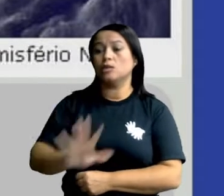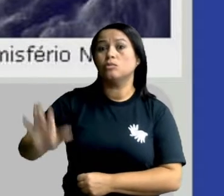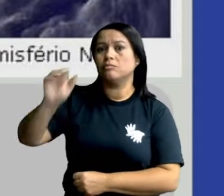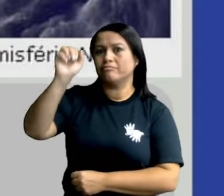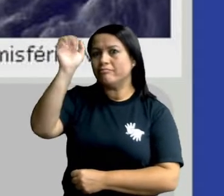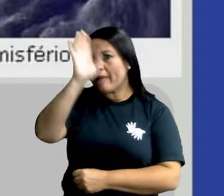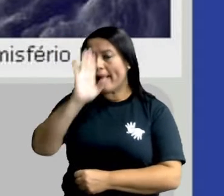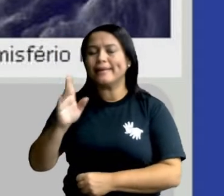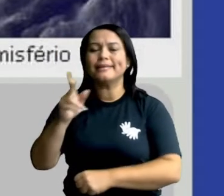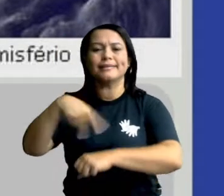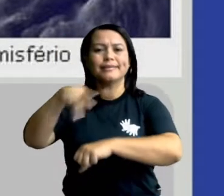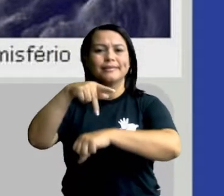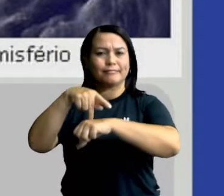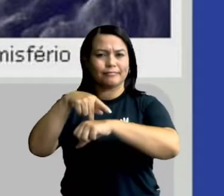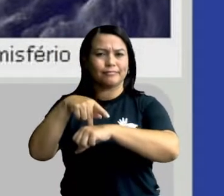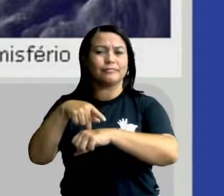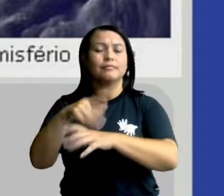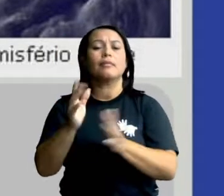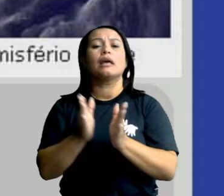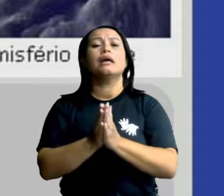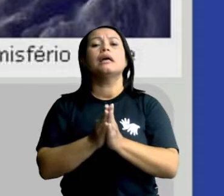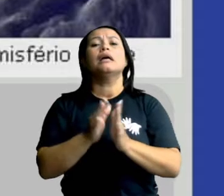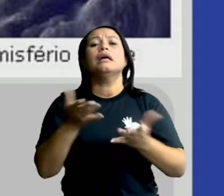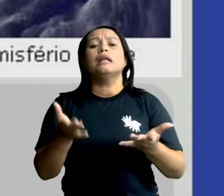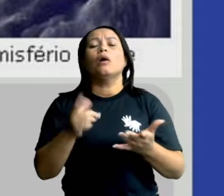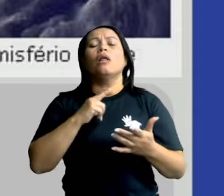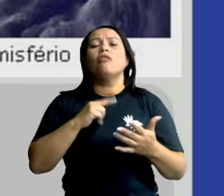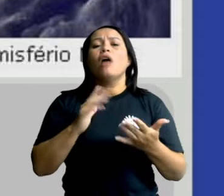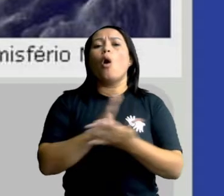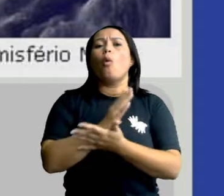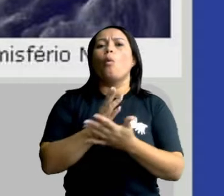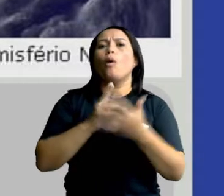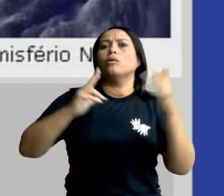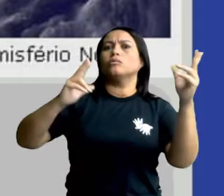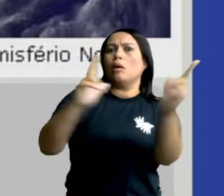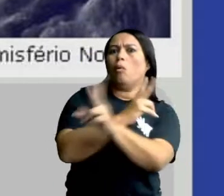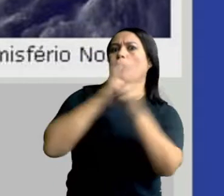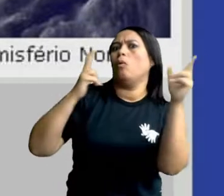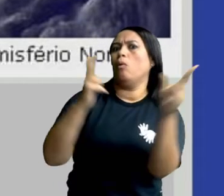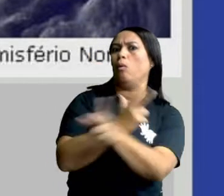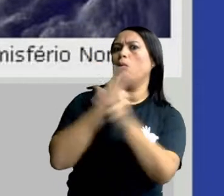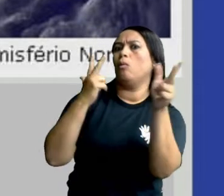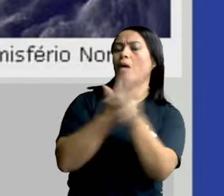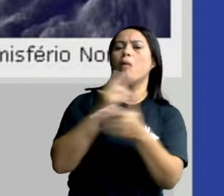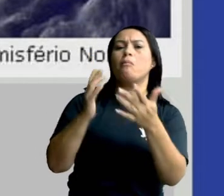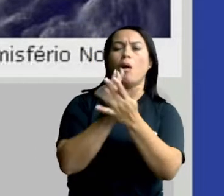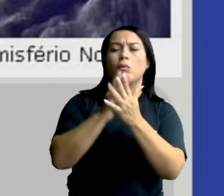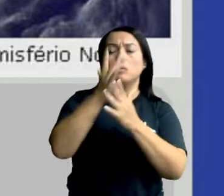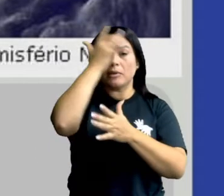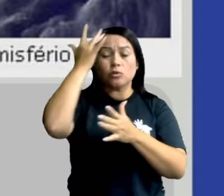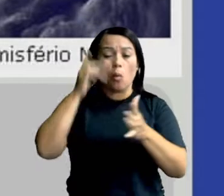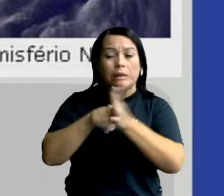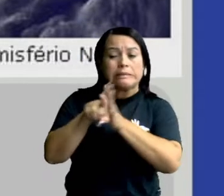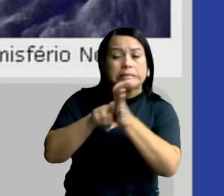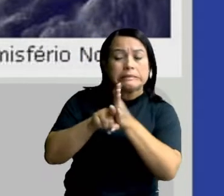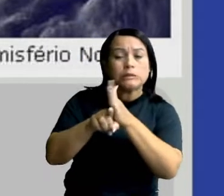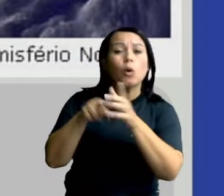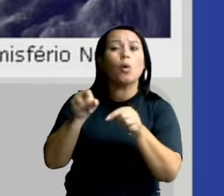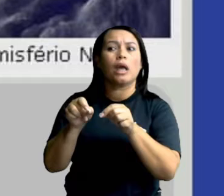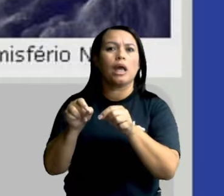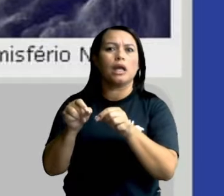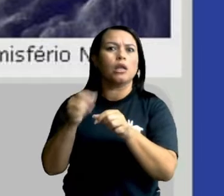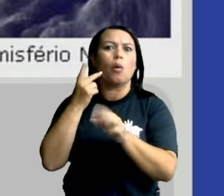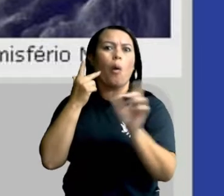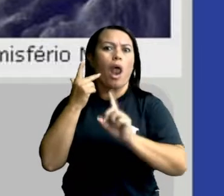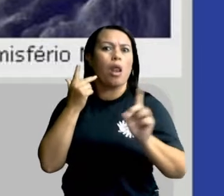um furacão, uma tempestade que, assim, para alguns especialistas foi uma coisa anormal, né? Porque a gente não está acostumado a